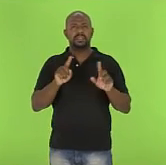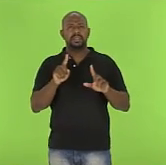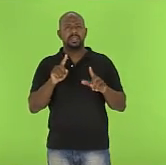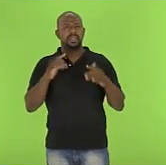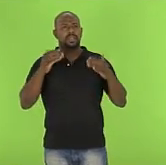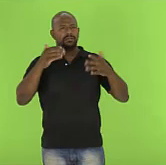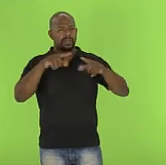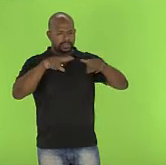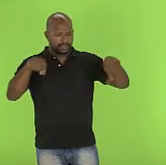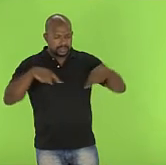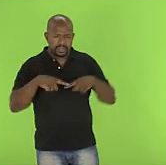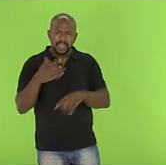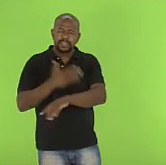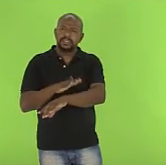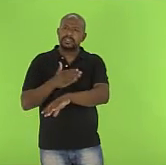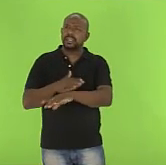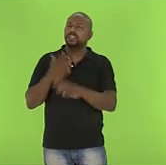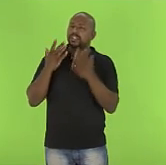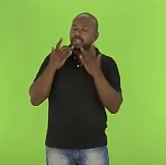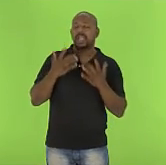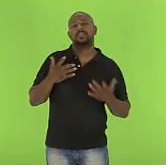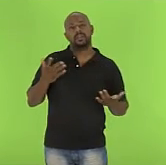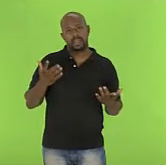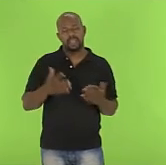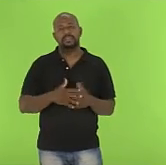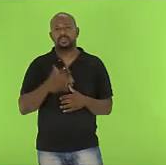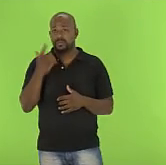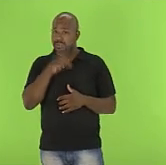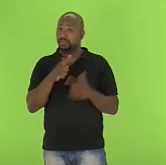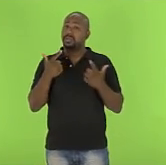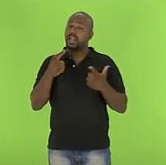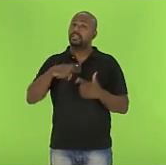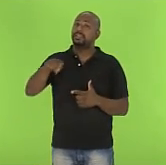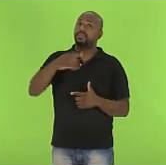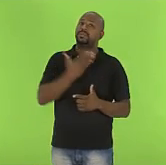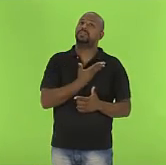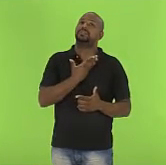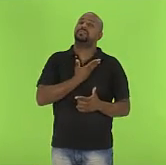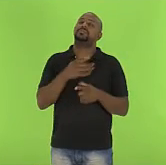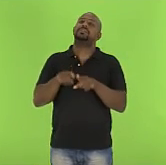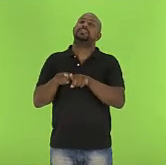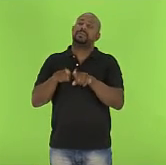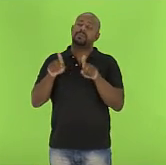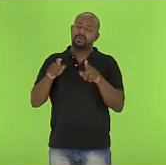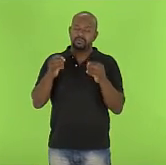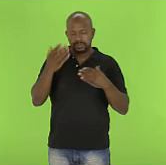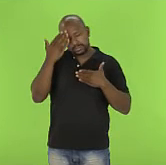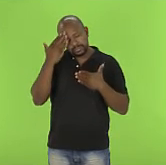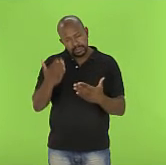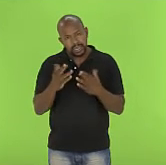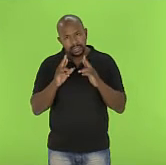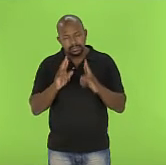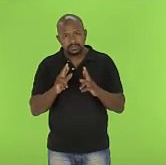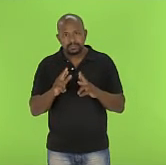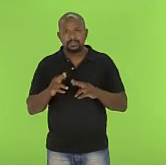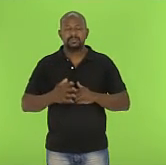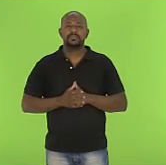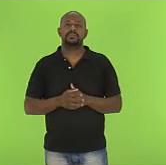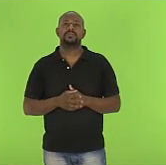Não, mas espera aí, aqui em cima parece uma sala de ensaio de teatro. A gente conseguiu isso graças à parceria dos nossos irmãos, muito